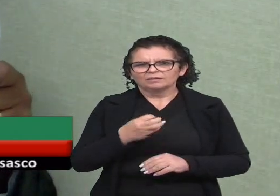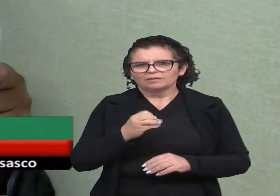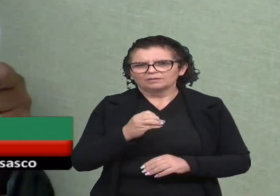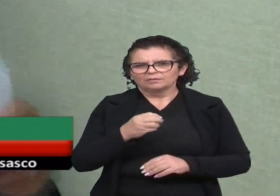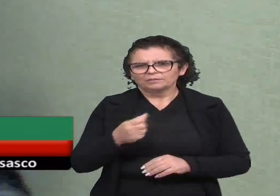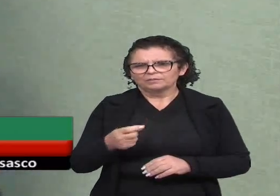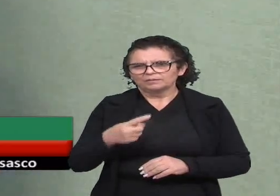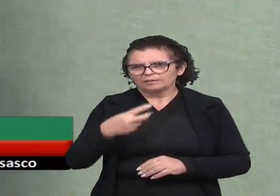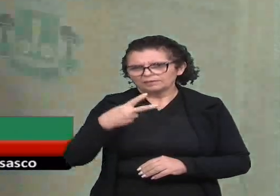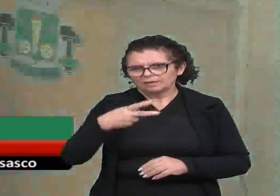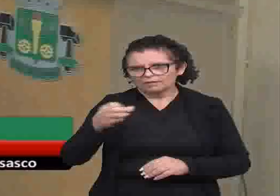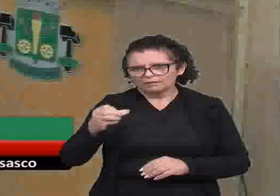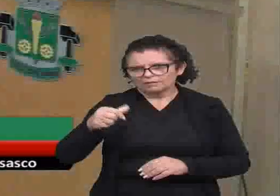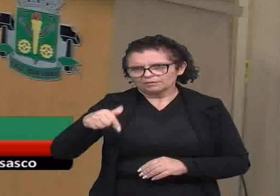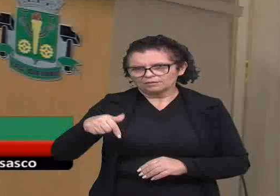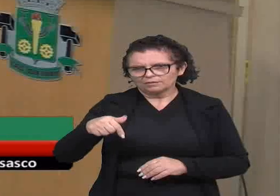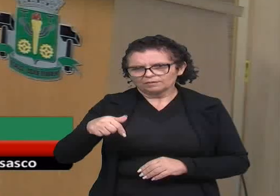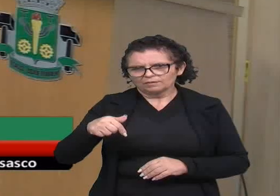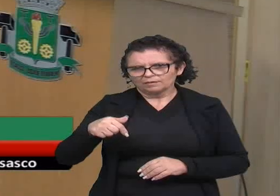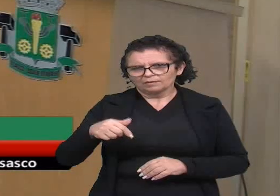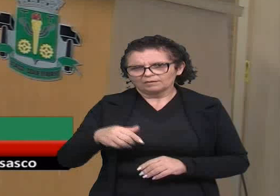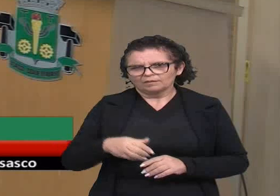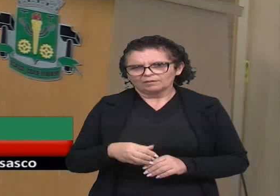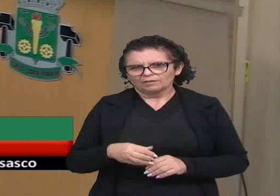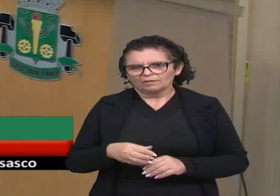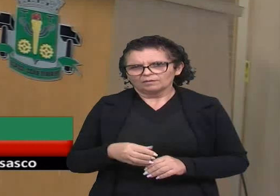por gentileza. São